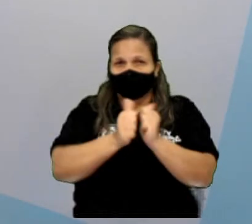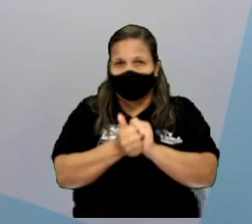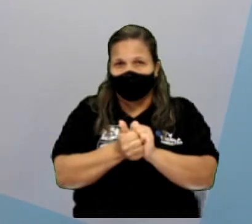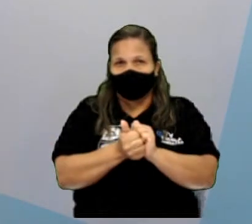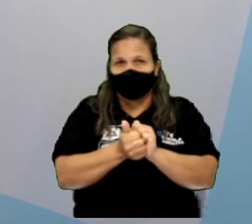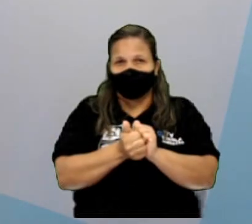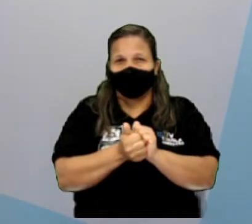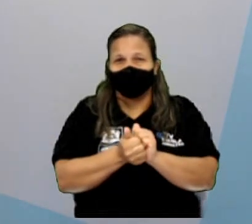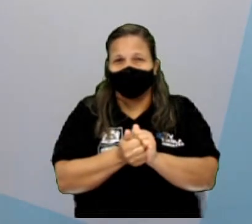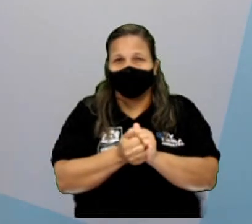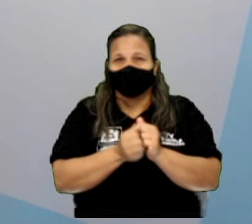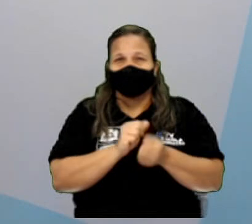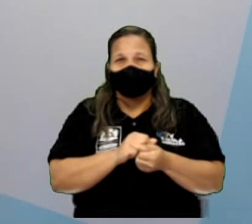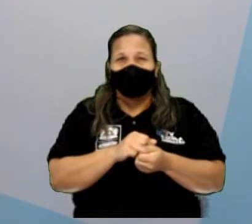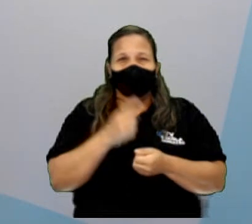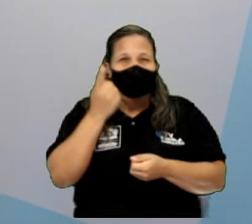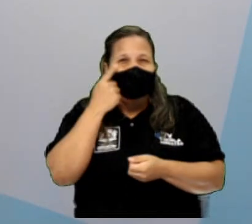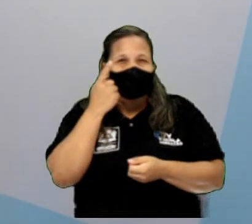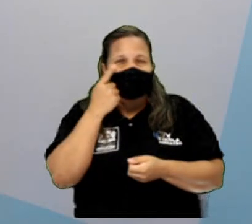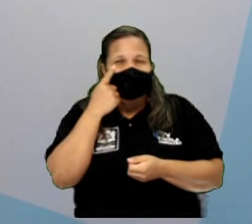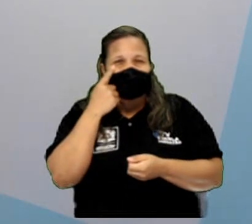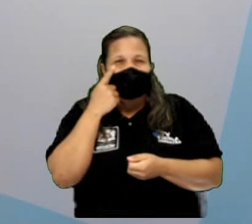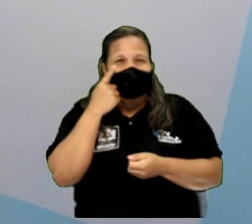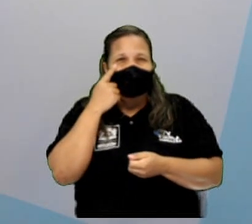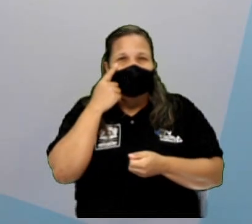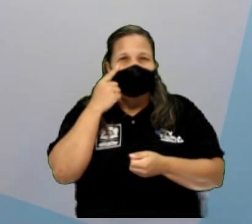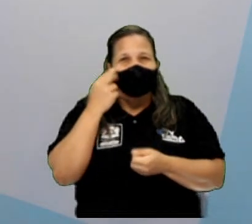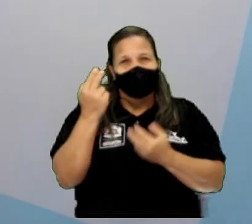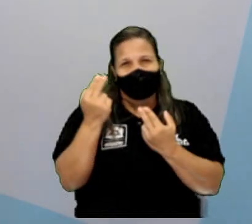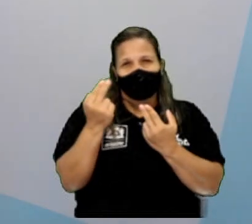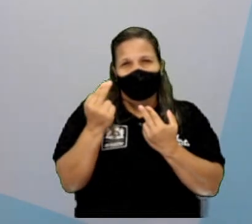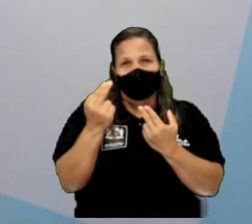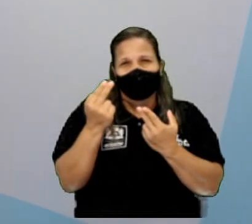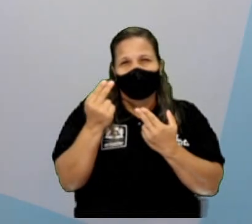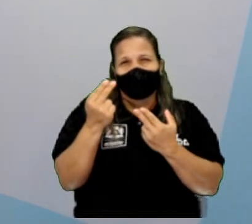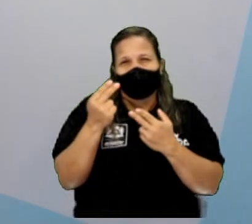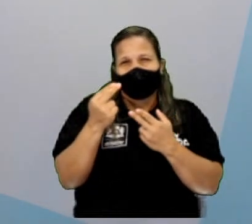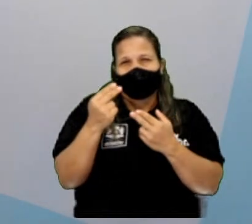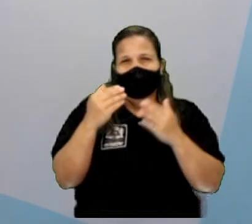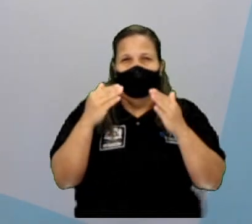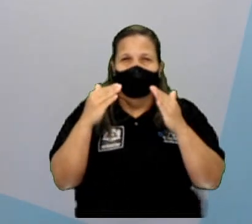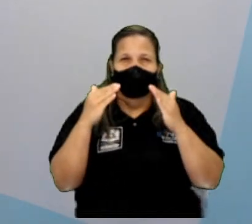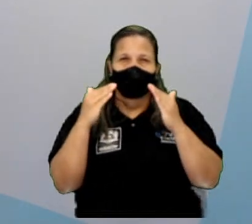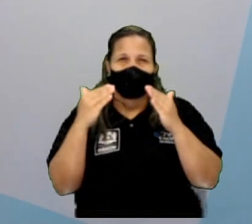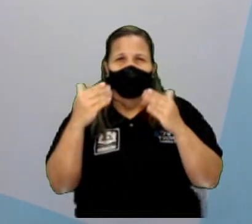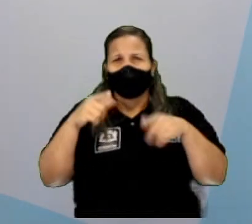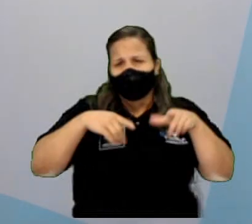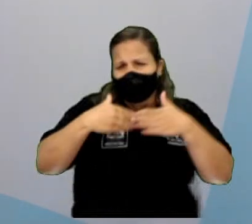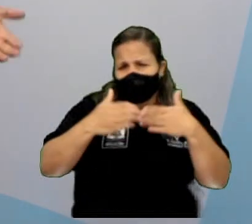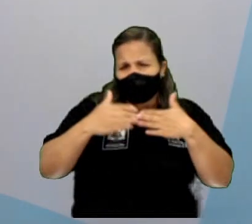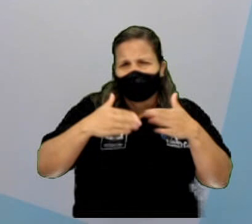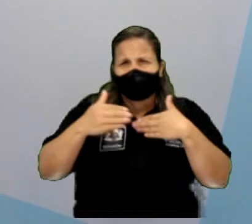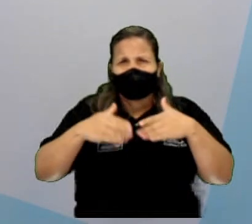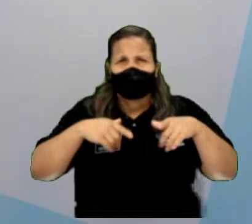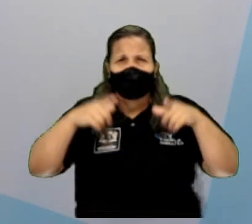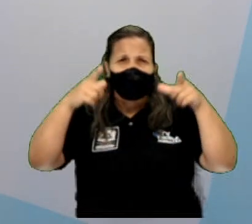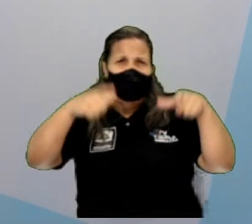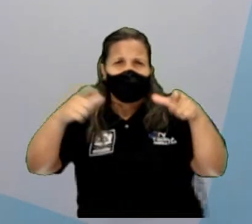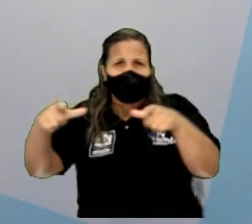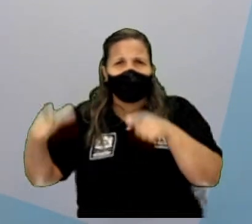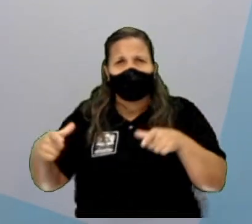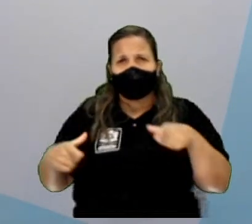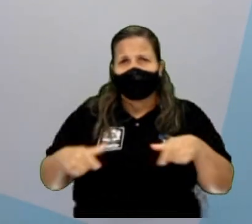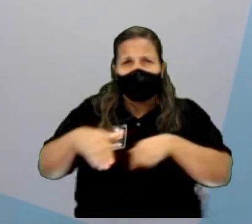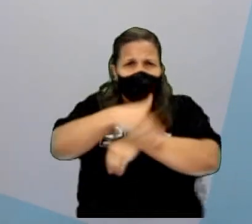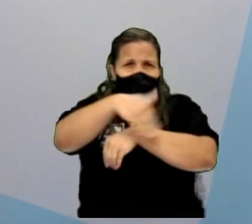tipo aquele peladeiro que a gente vê que é muito bom driblando, pedala, dá elástico, chuta de um jeito, chuta do